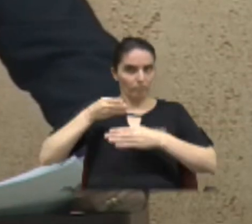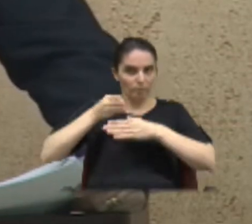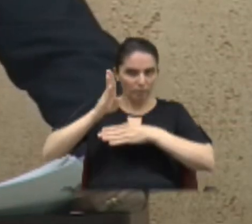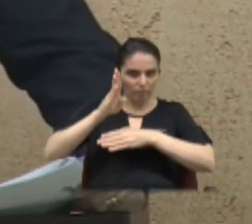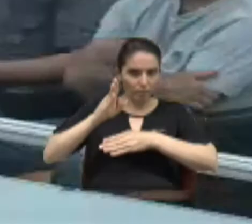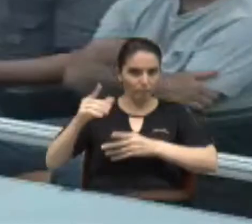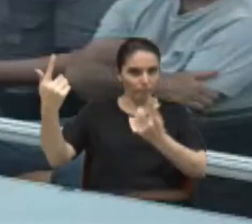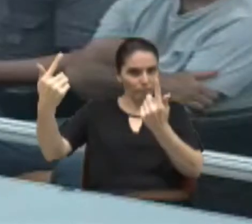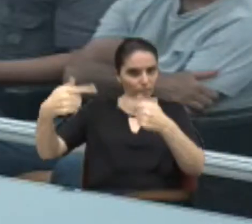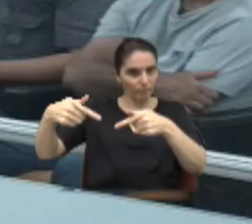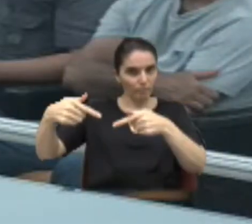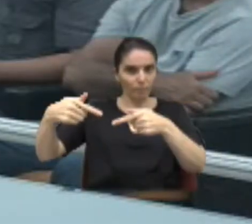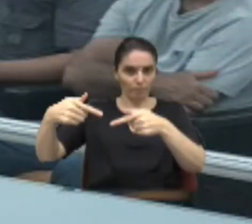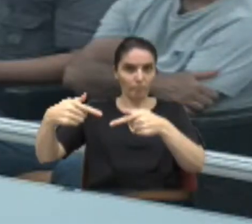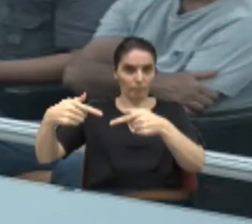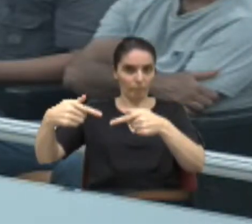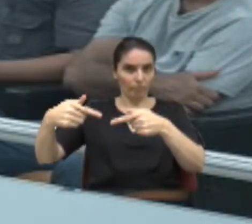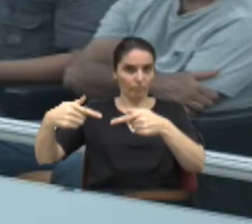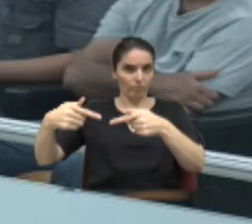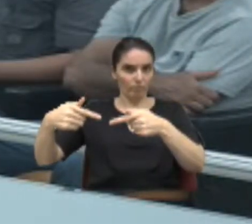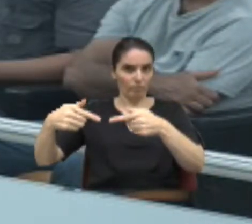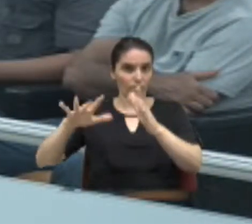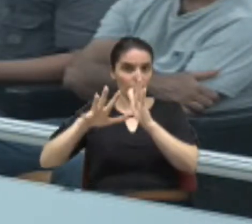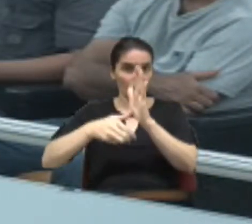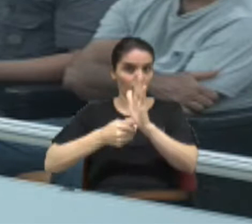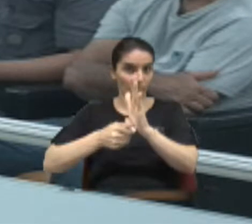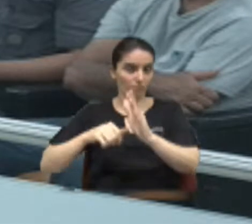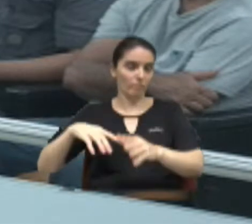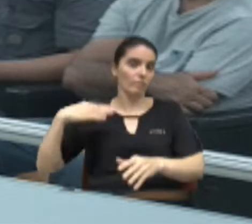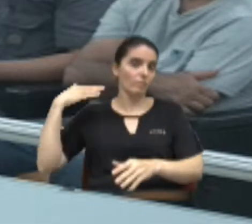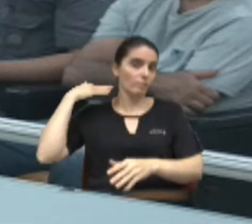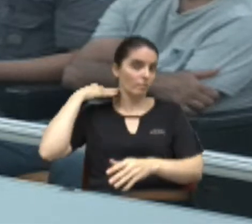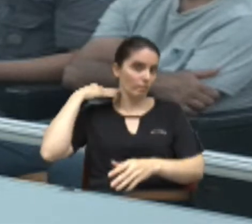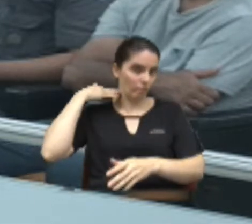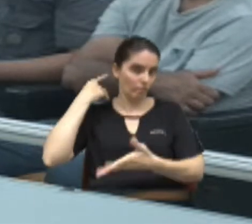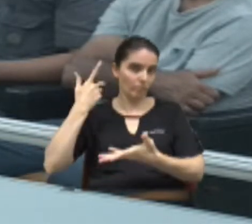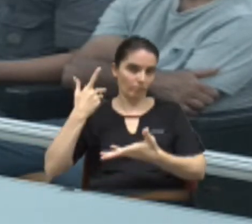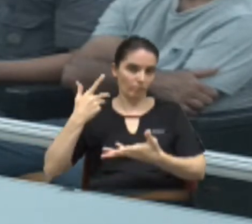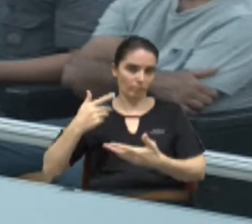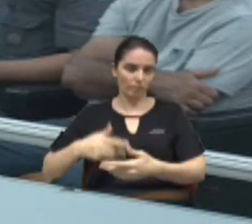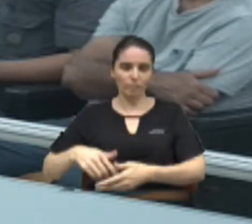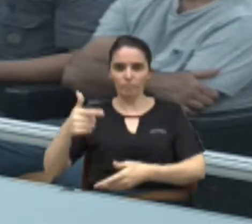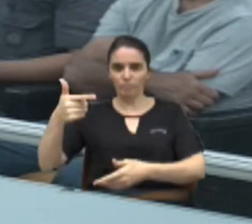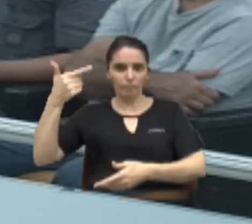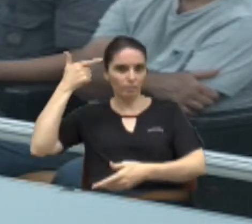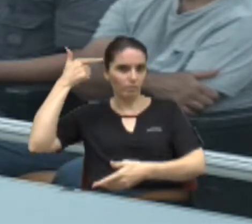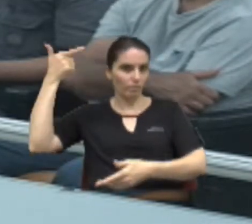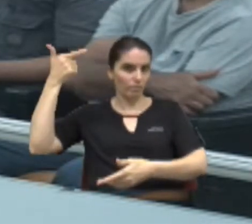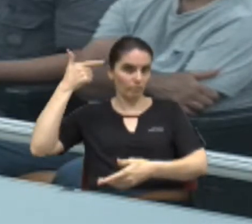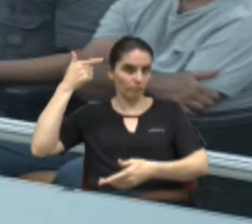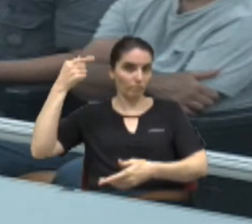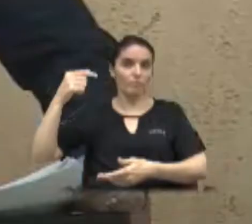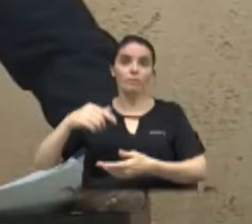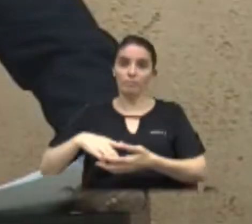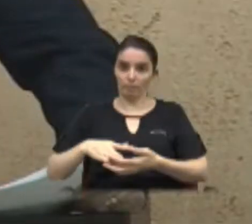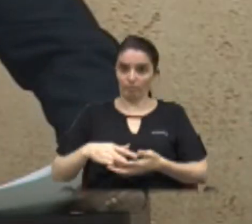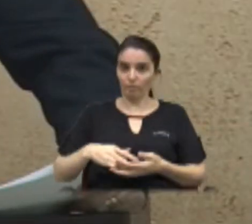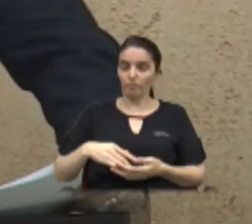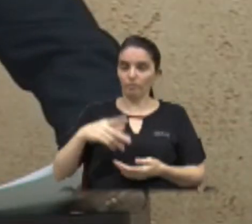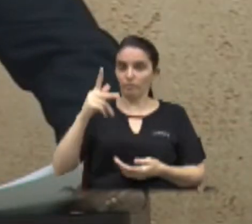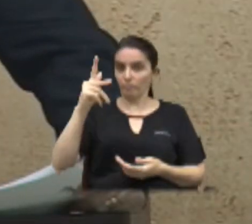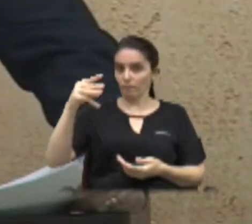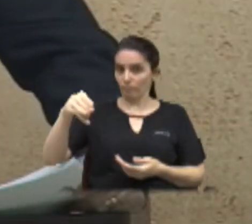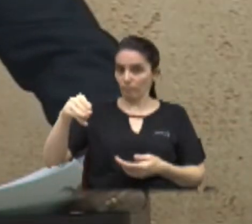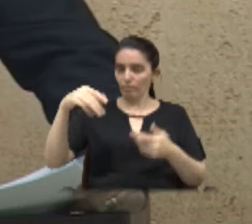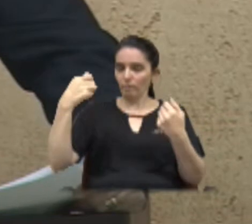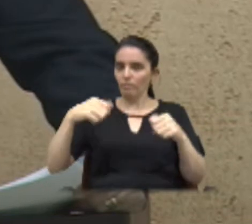enfrentar um assalto a banco com um fuzil de AR-15, o criminoso mirando na cabeça do policial, e o policial, além de ter que